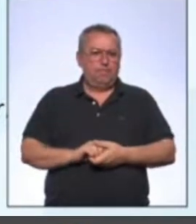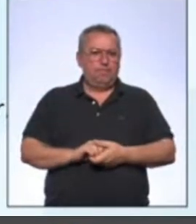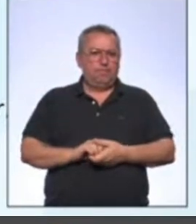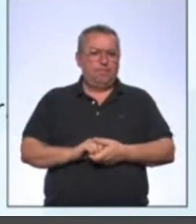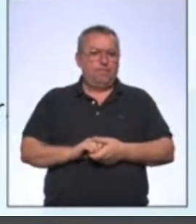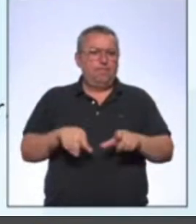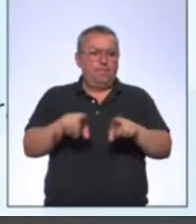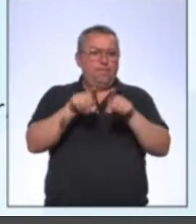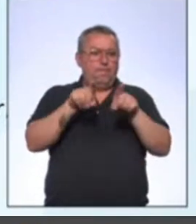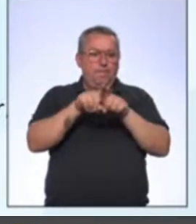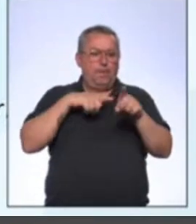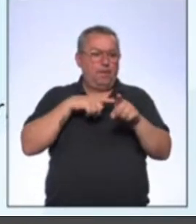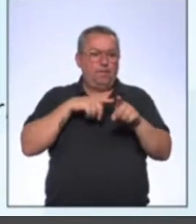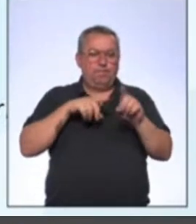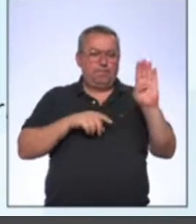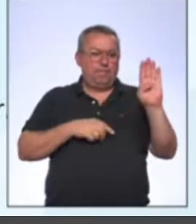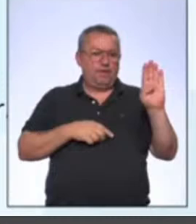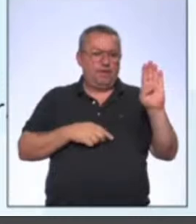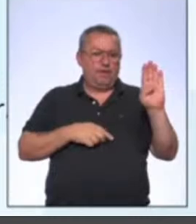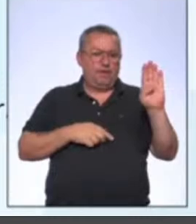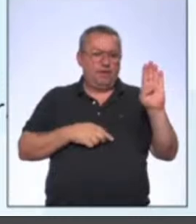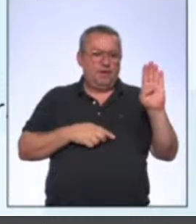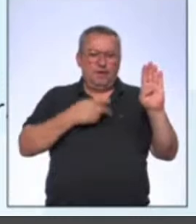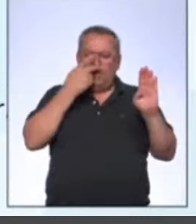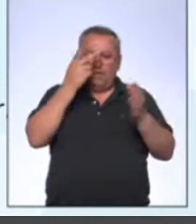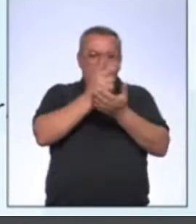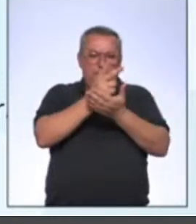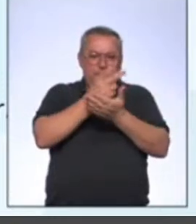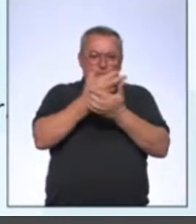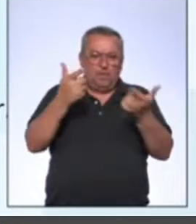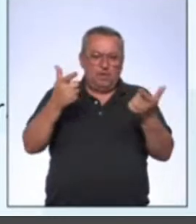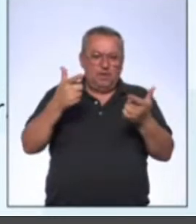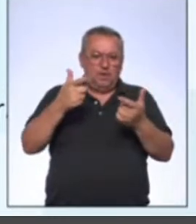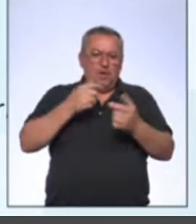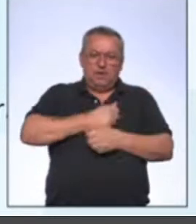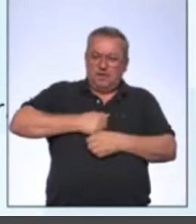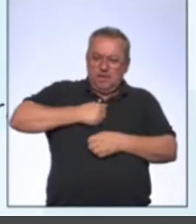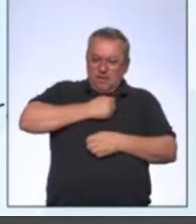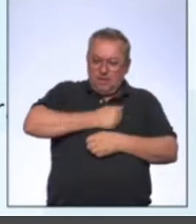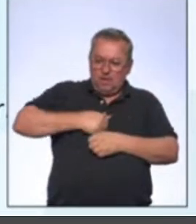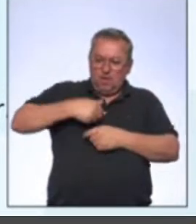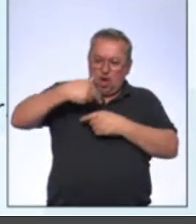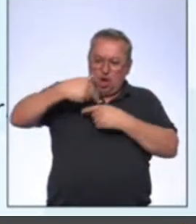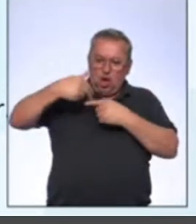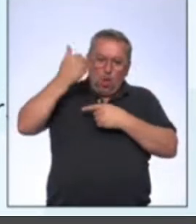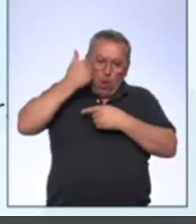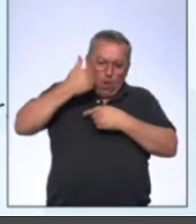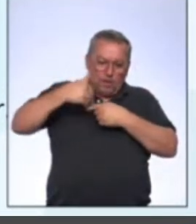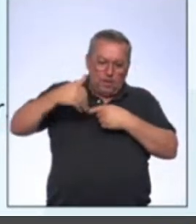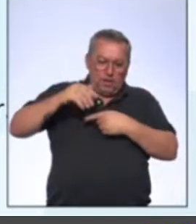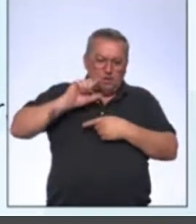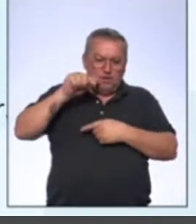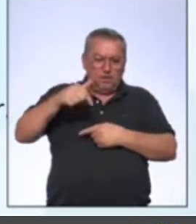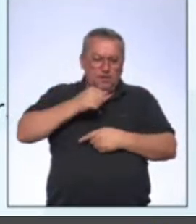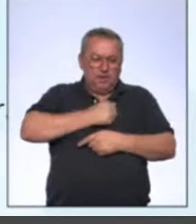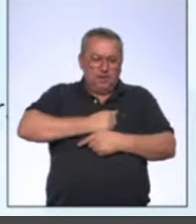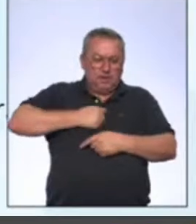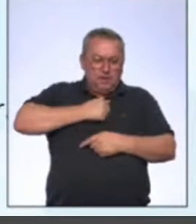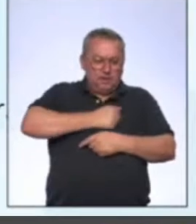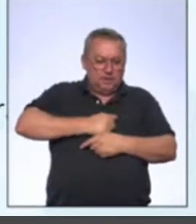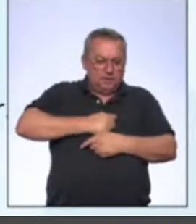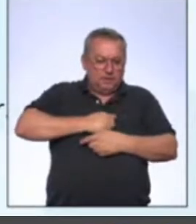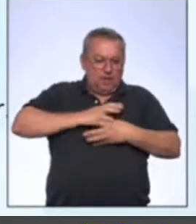Então, não poderia ser a alternativa B, porque ele não está dizendo a mesma coisa. Ele está dizendo, a tua saudade corta. Ele não está dizendo depois, a tua saudade